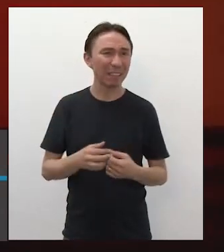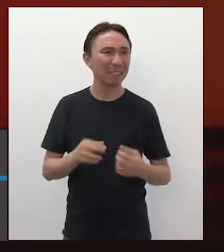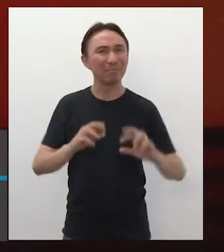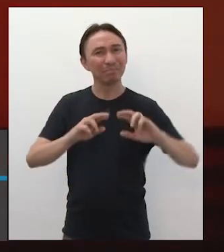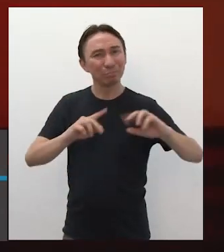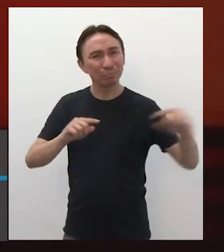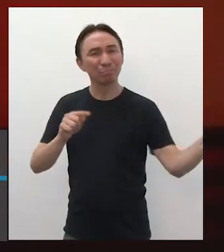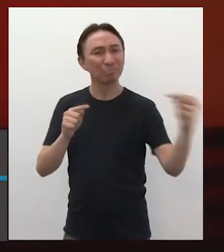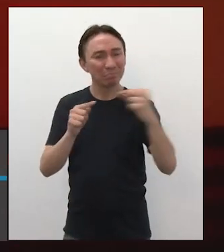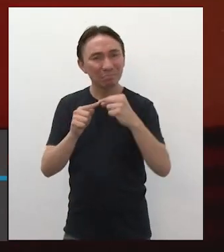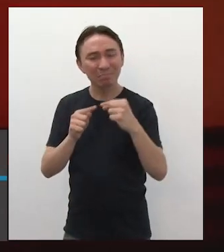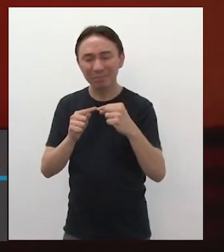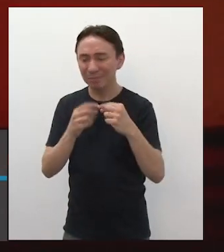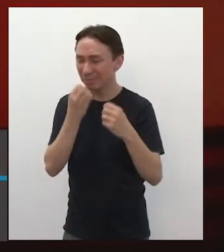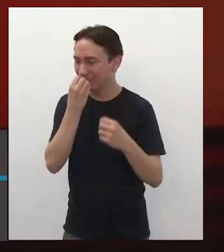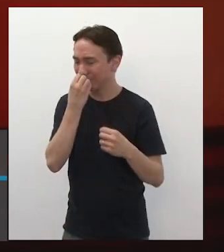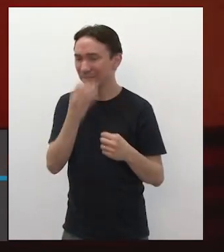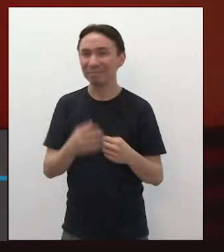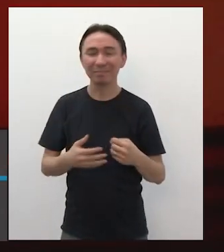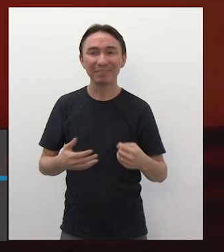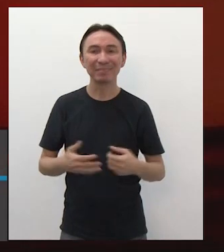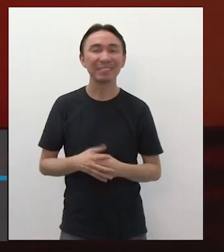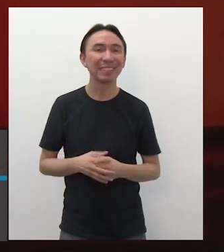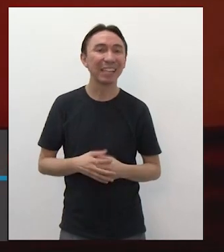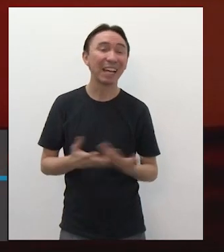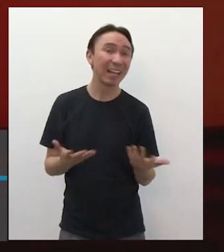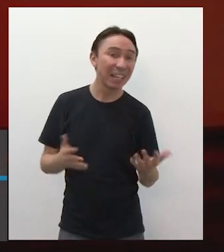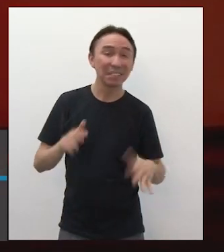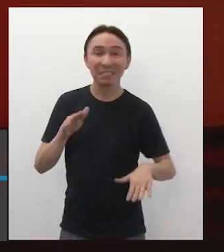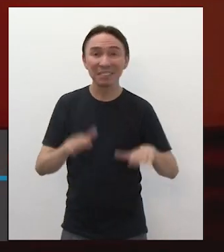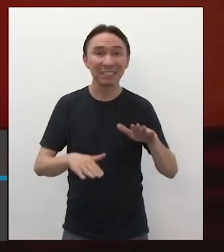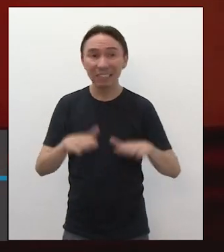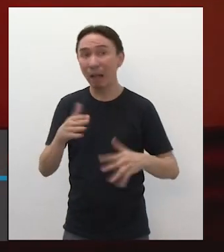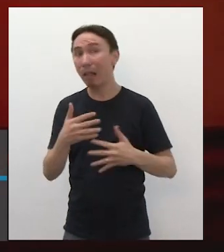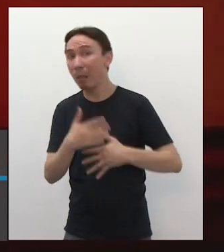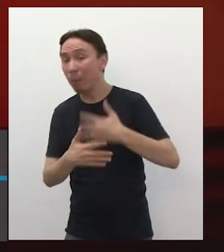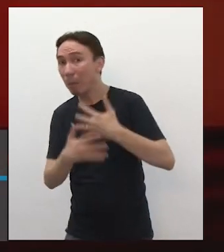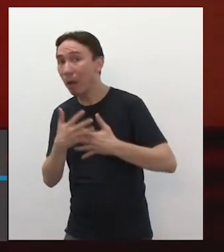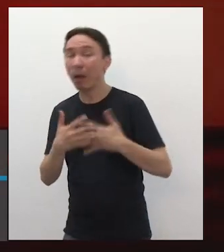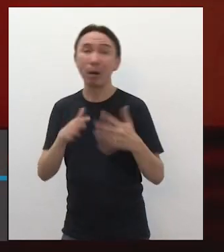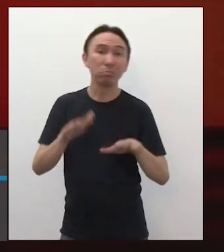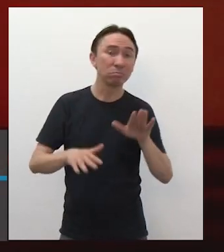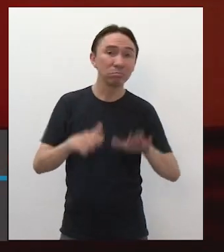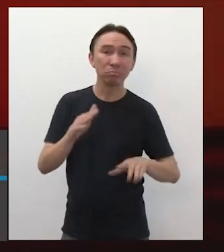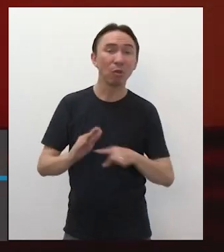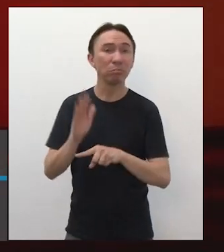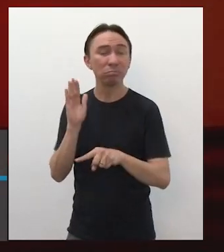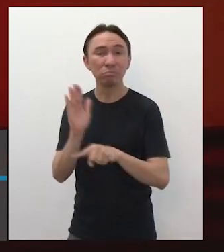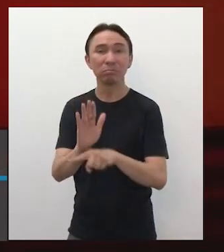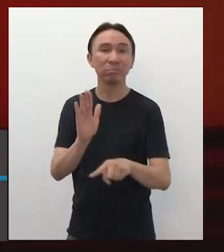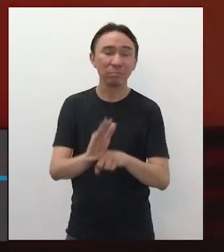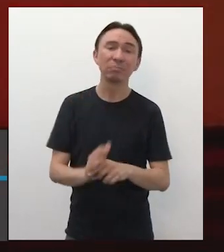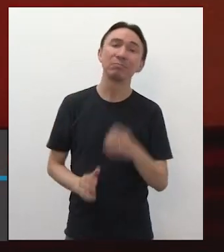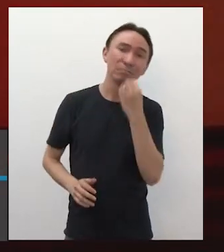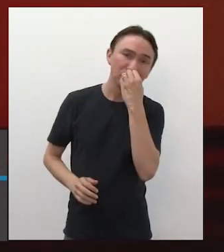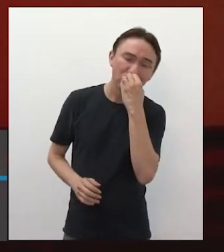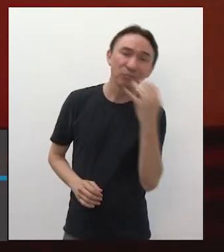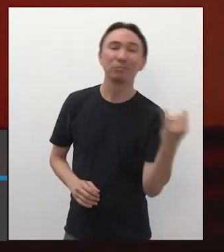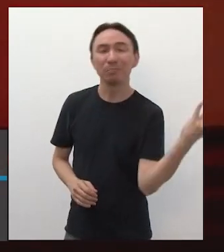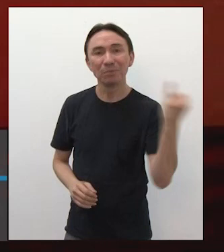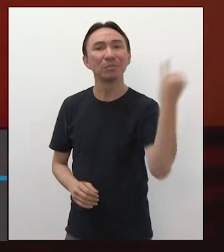muito importantes, né? Que elas atrapalham ou ajudam muito e que foi importante demais